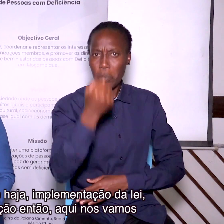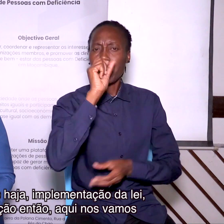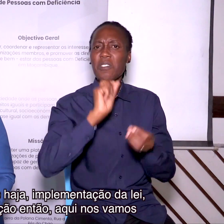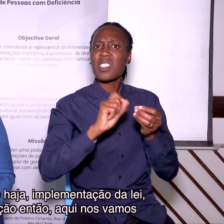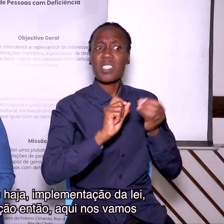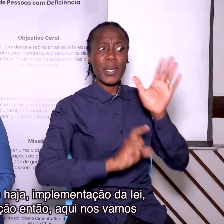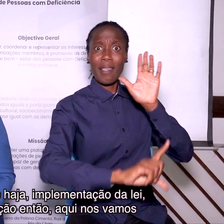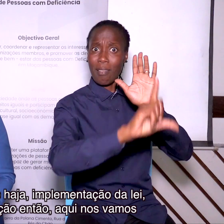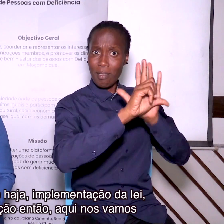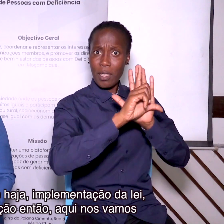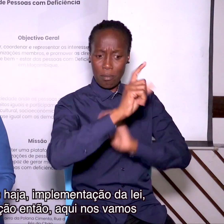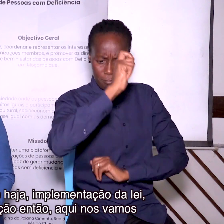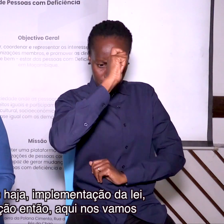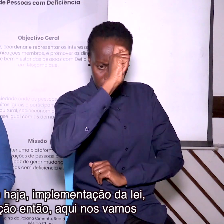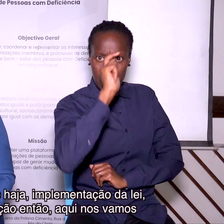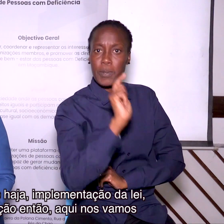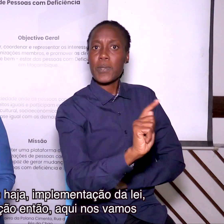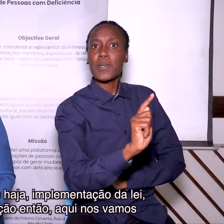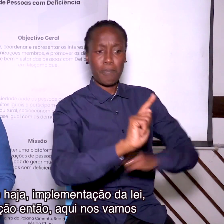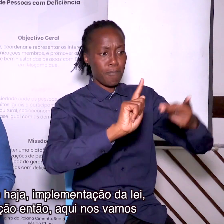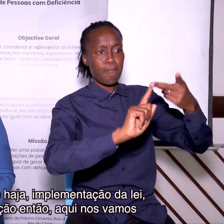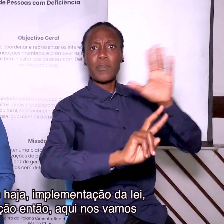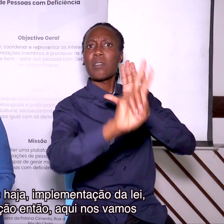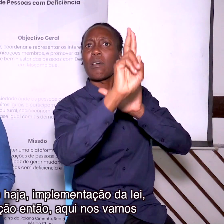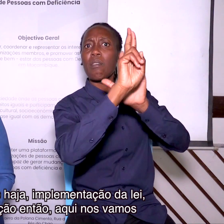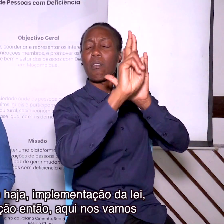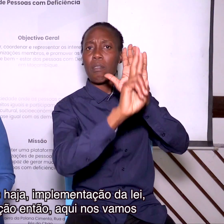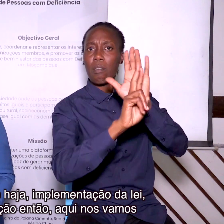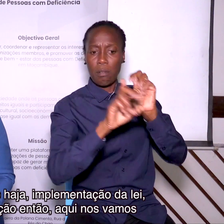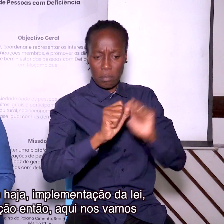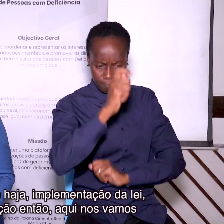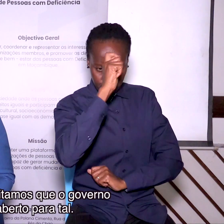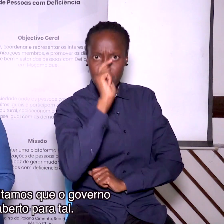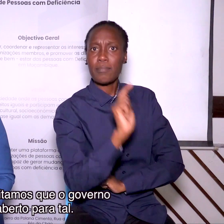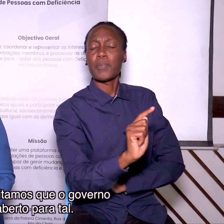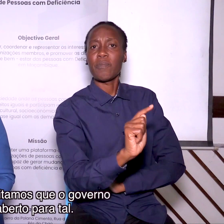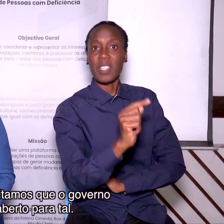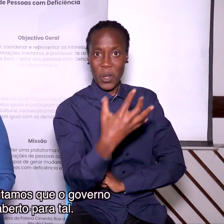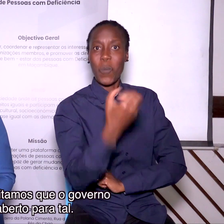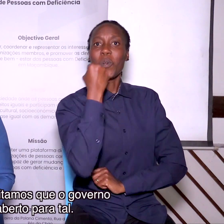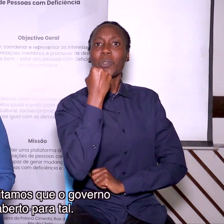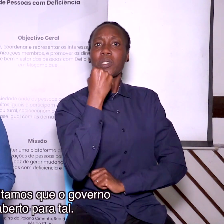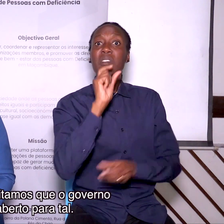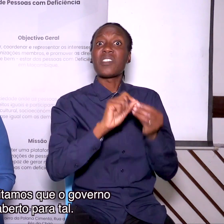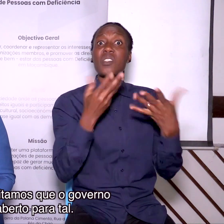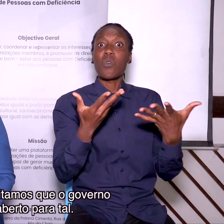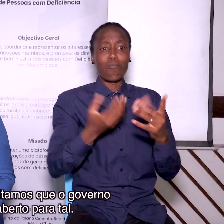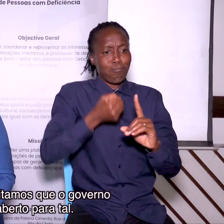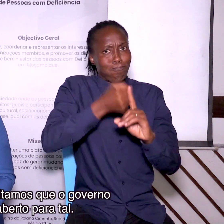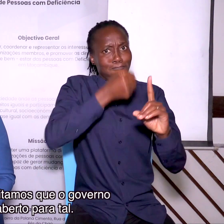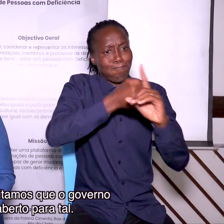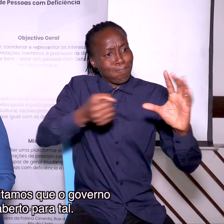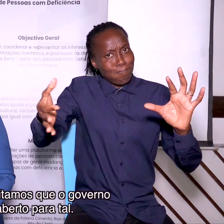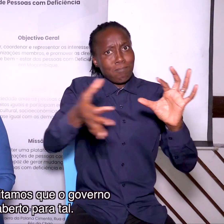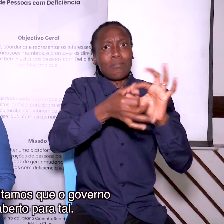implementação da lei, haja regulamentação. Então aqui nós vamos lutar e acreditamos que o